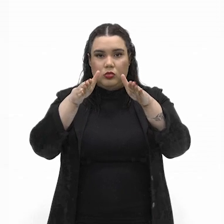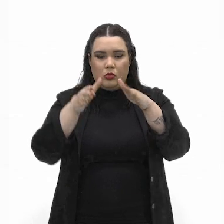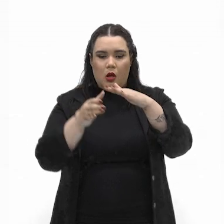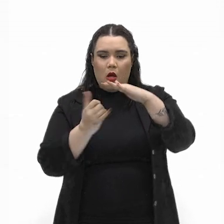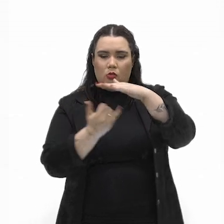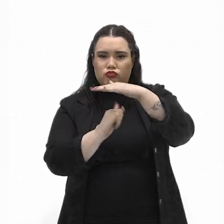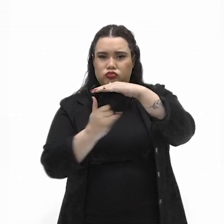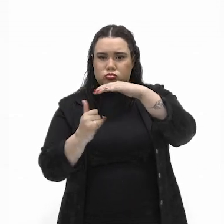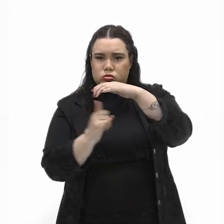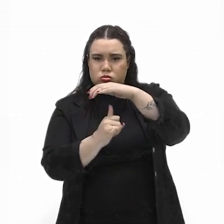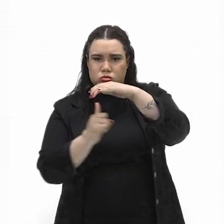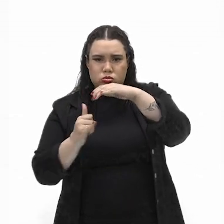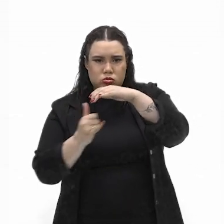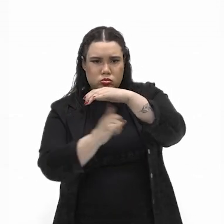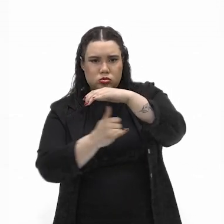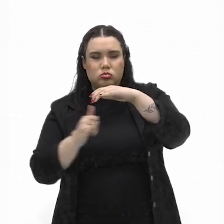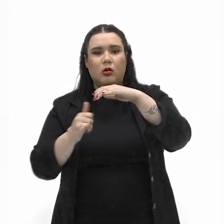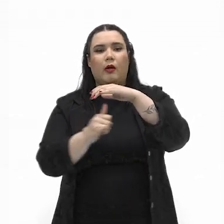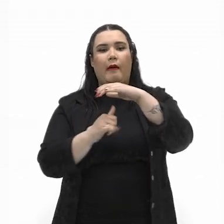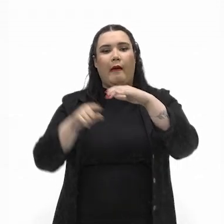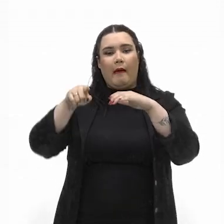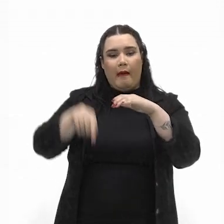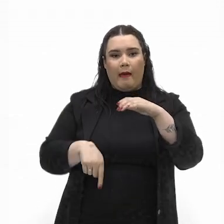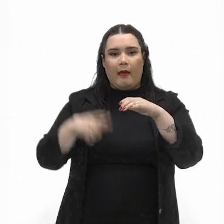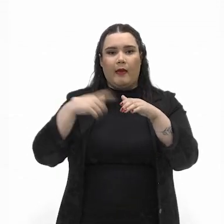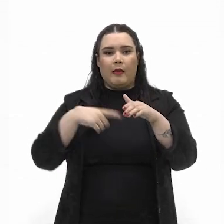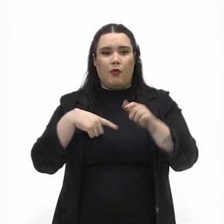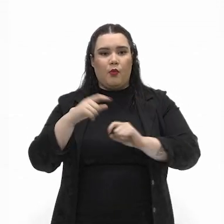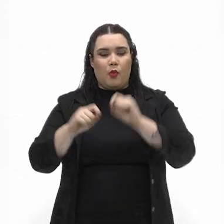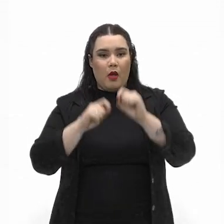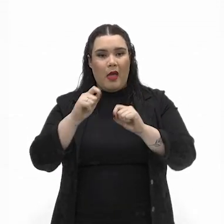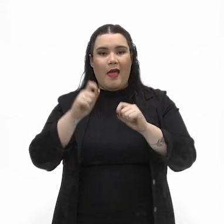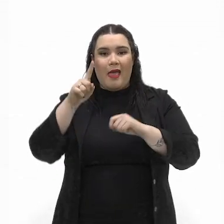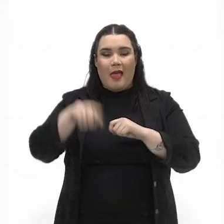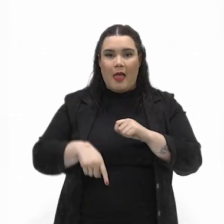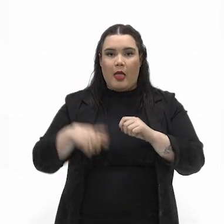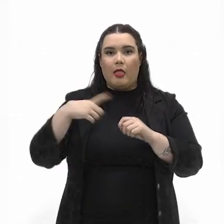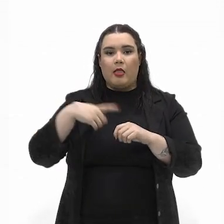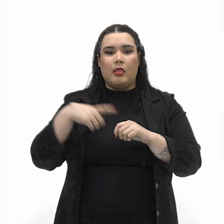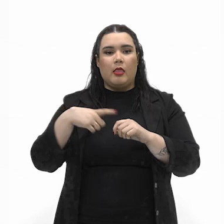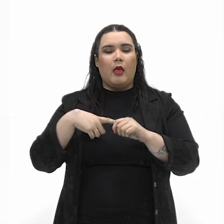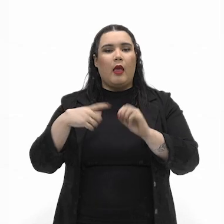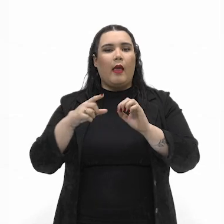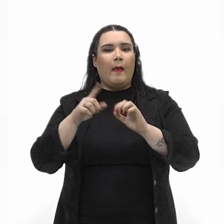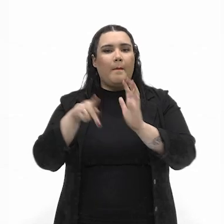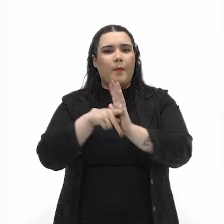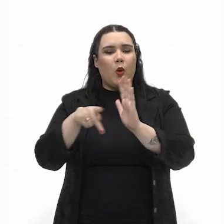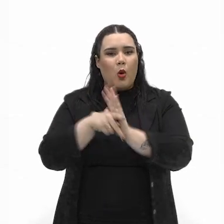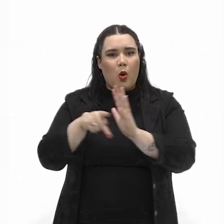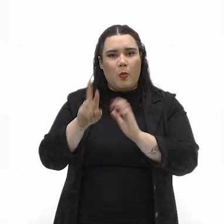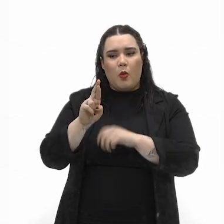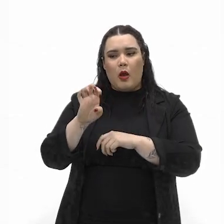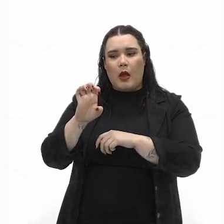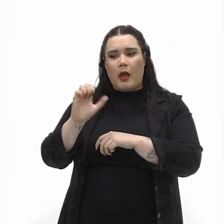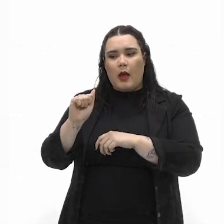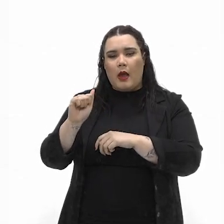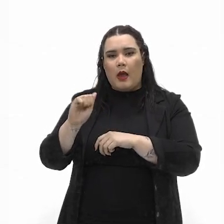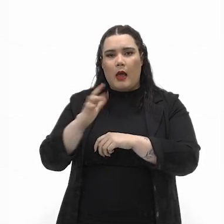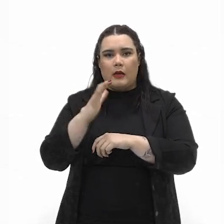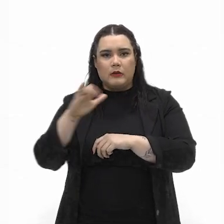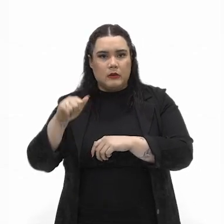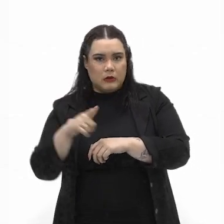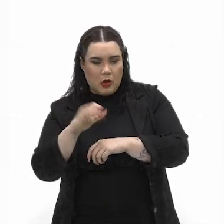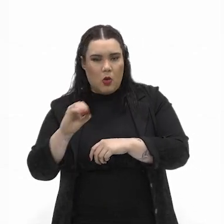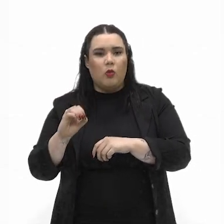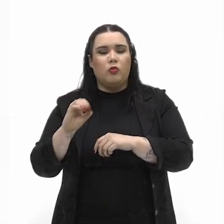é a energia que vai ser liberada por uma reação no núcleo desse átomo, tá, pessoal? Então,